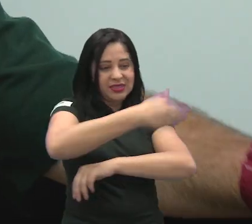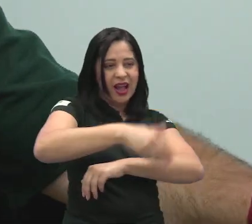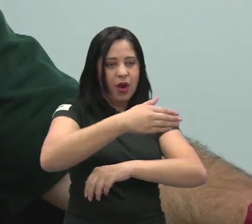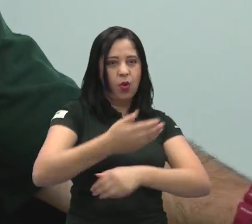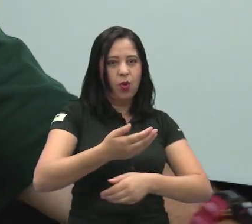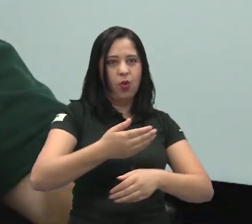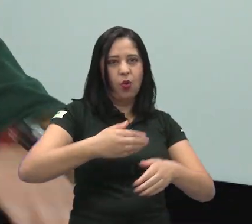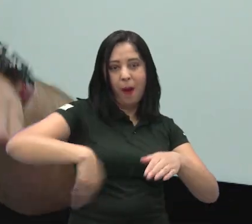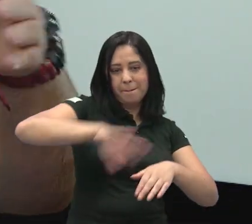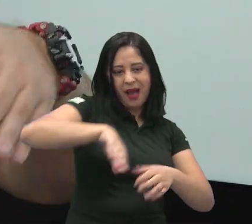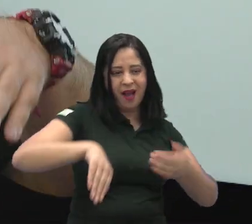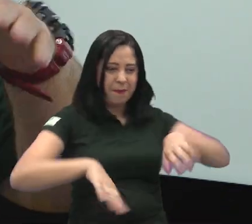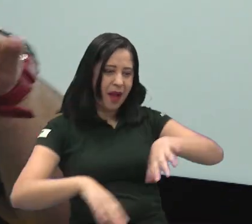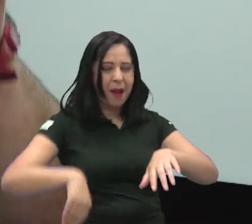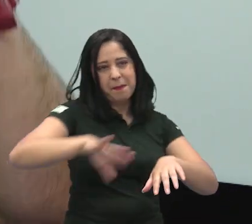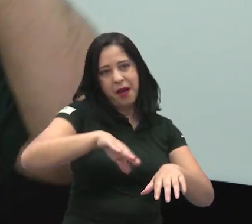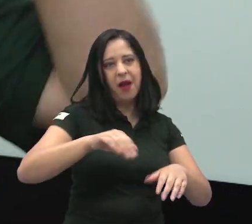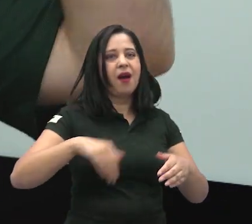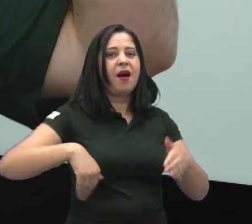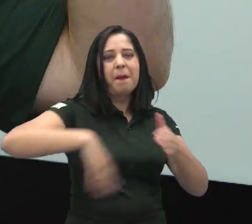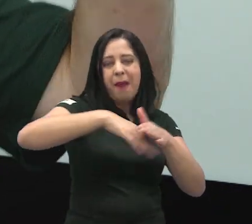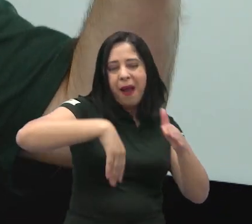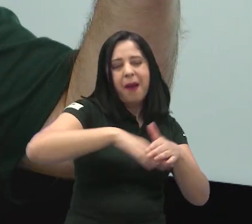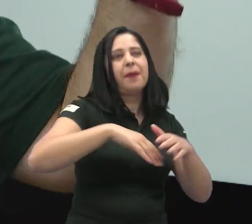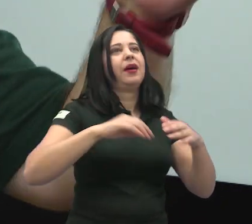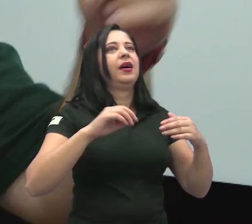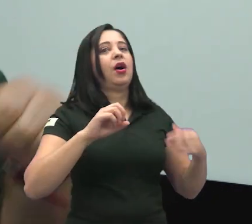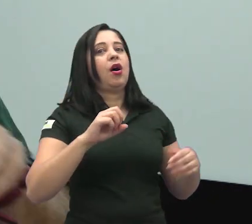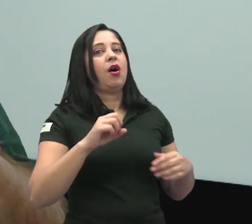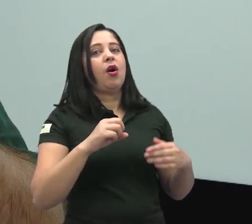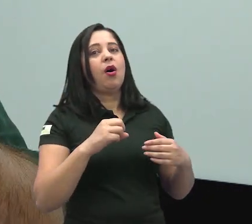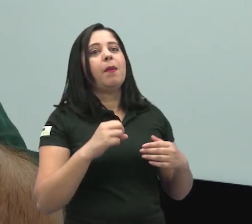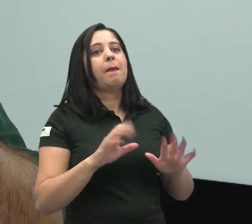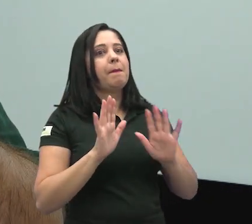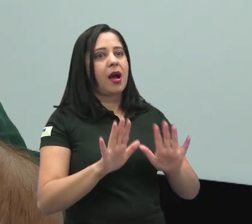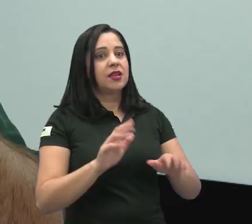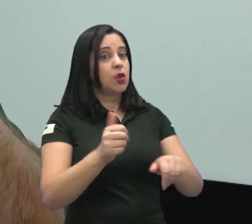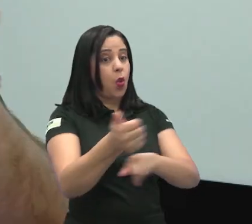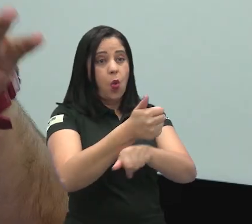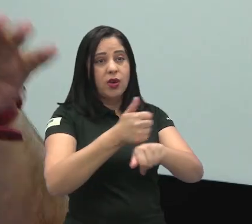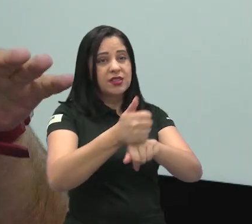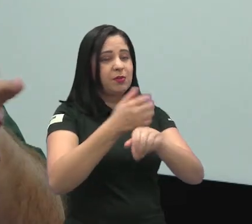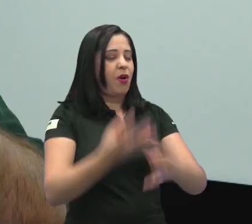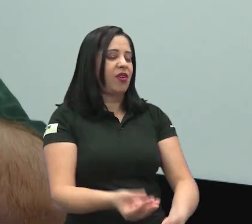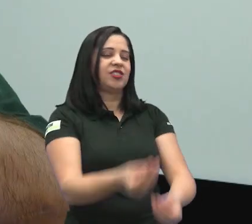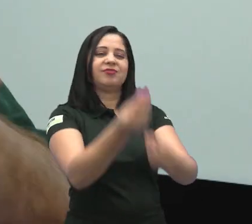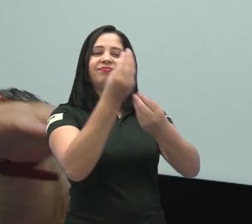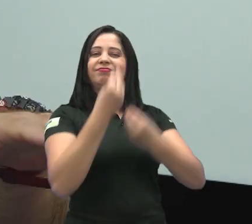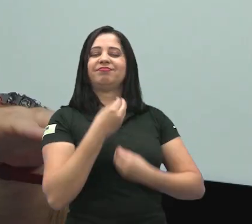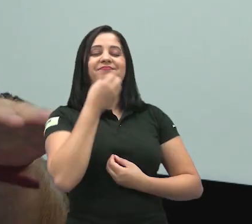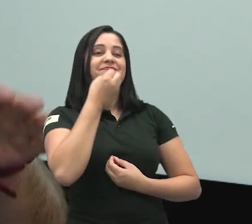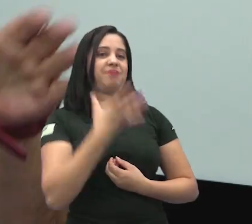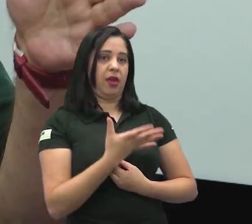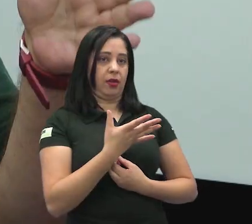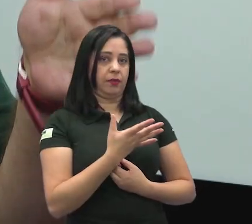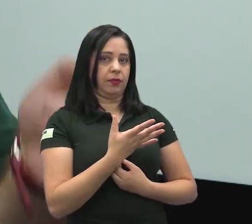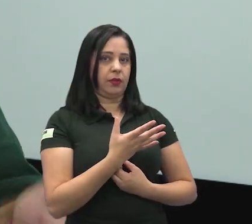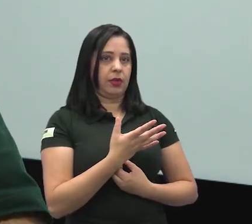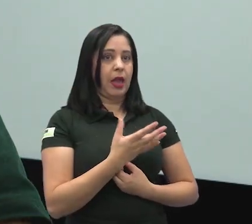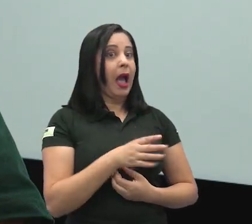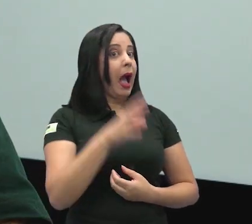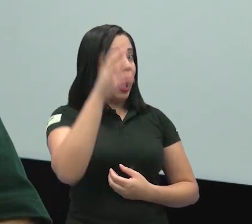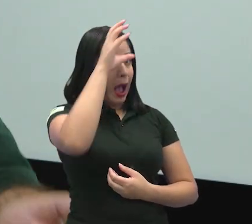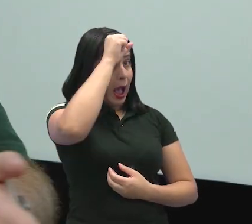jogar bola na rua ou seja pensando profissionalmente, ela vai fazer bem de todas as formas.